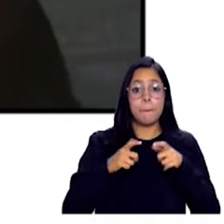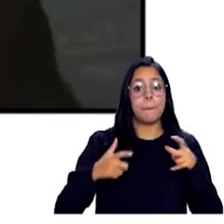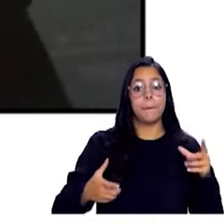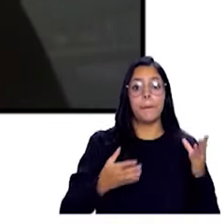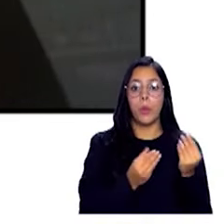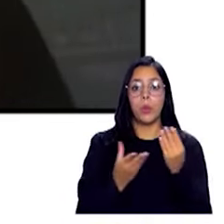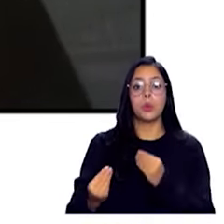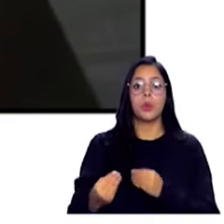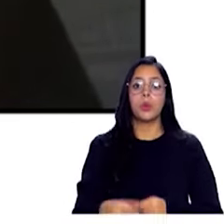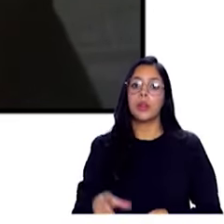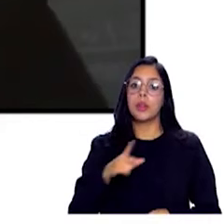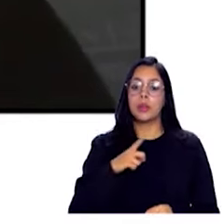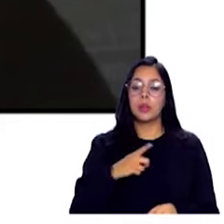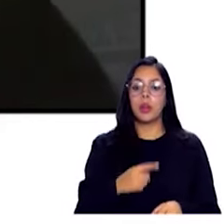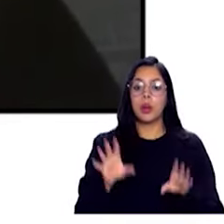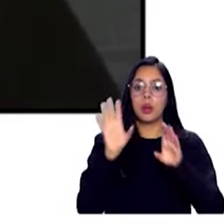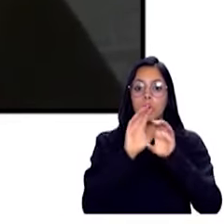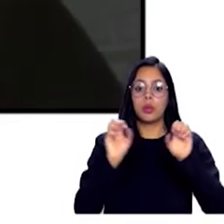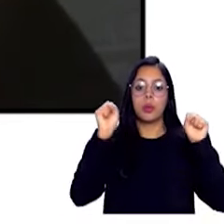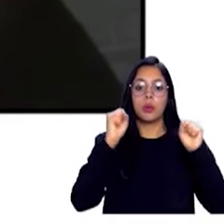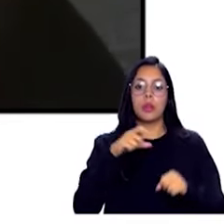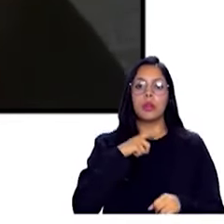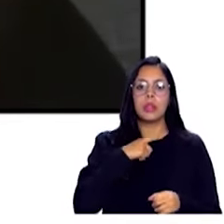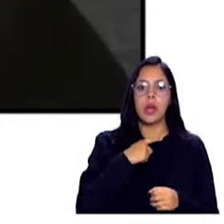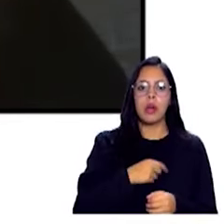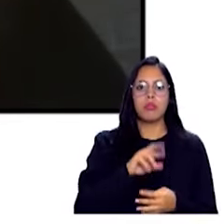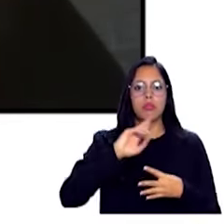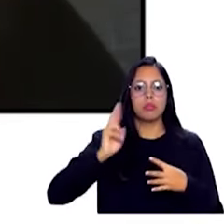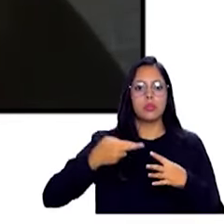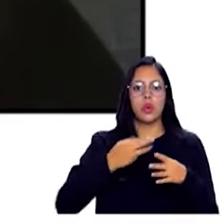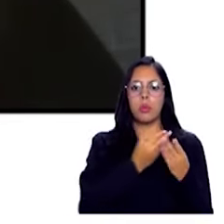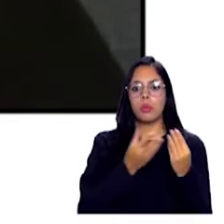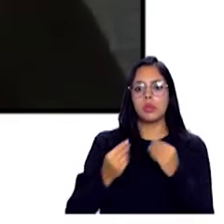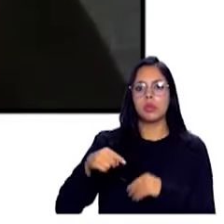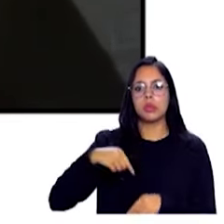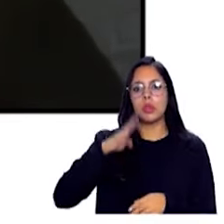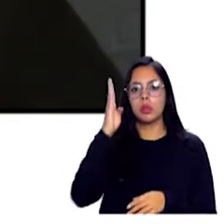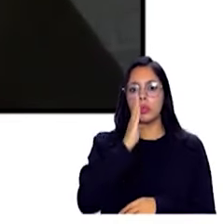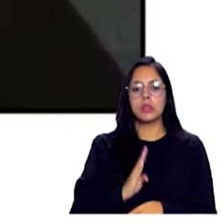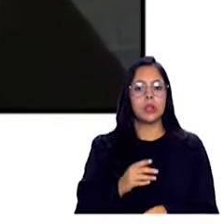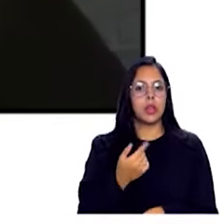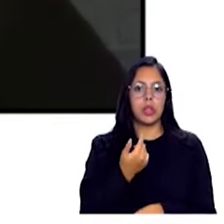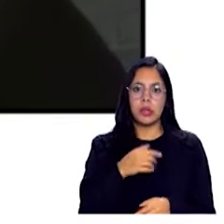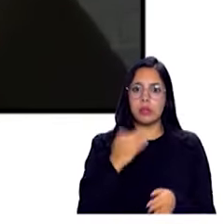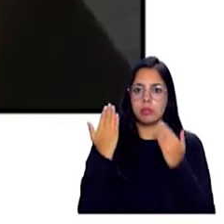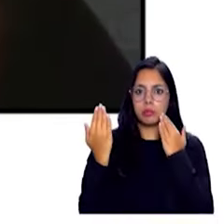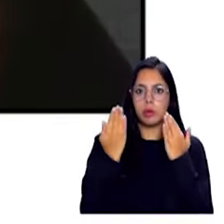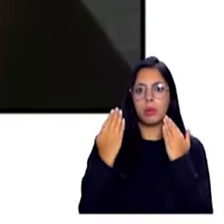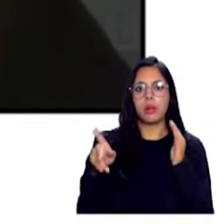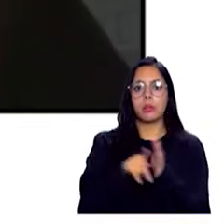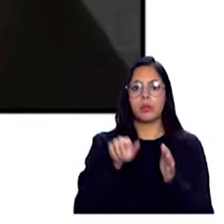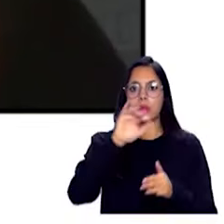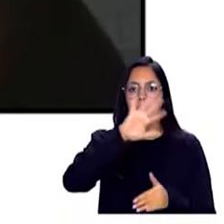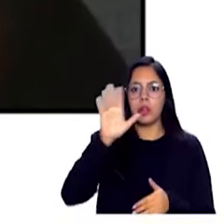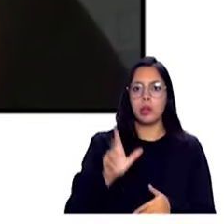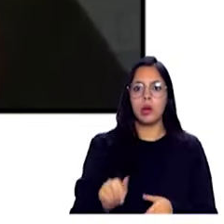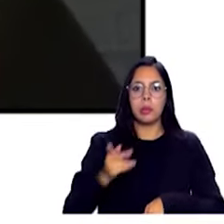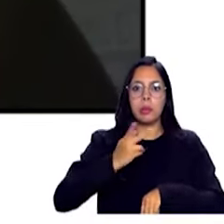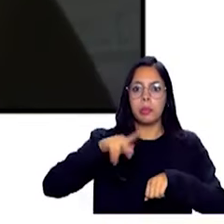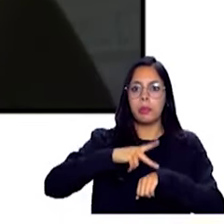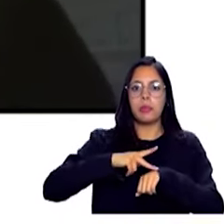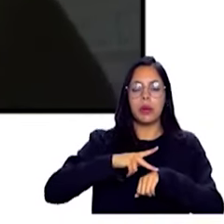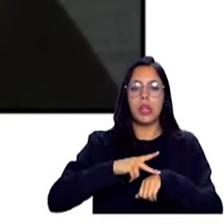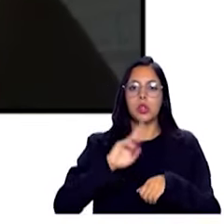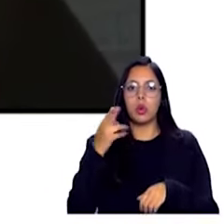superiores lidam com uma quantidade de recursos aqui no Brasil que não tem paralelo nos países da Europa e muito menos eh nos países eh como os Estados